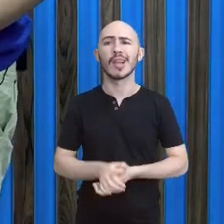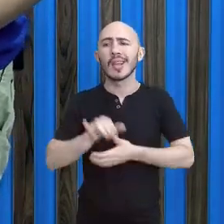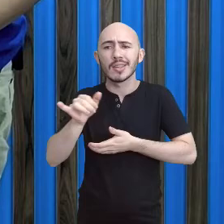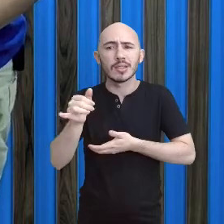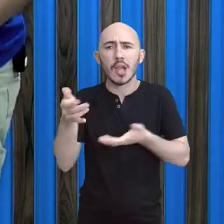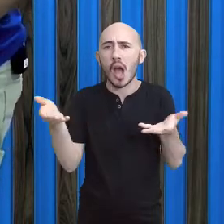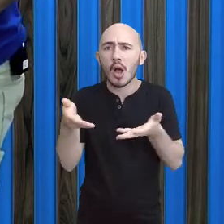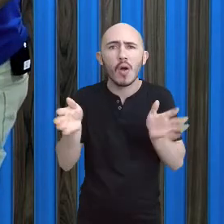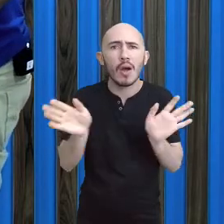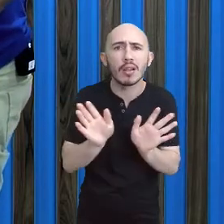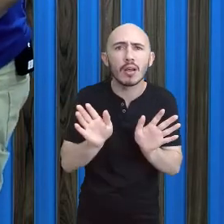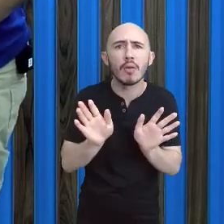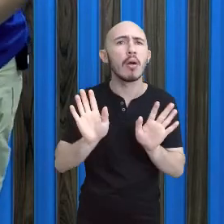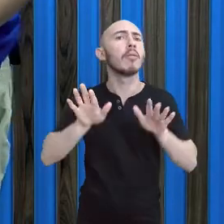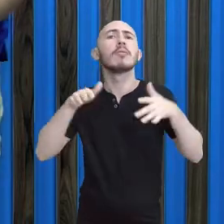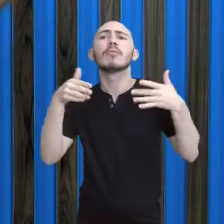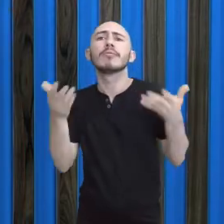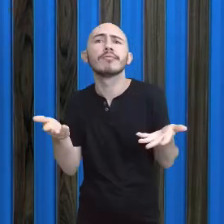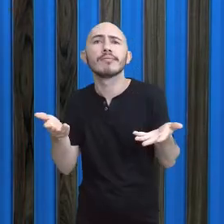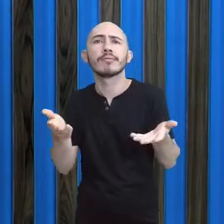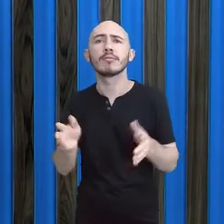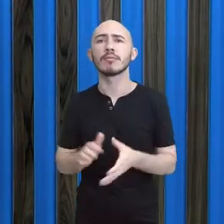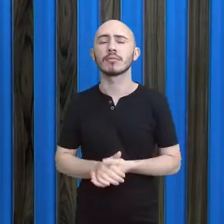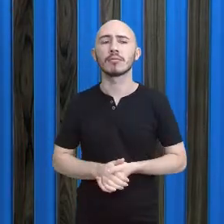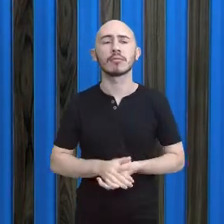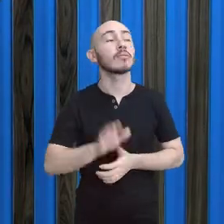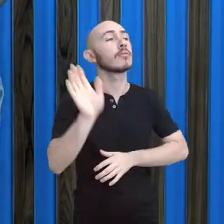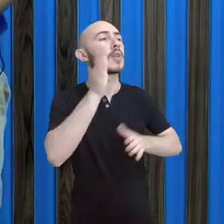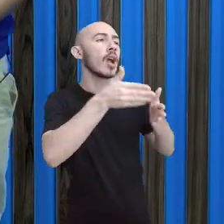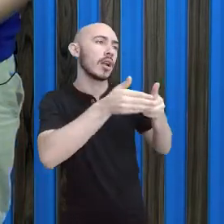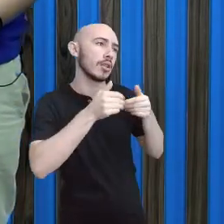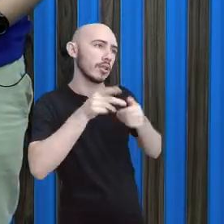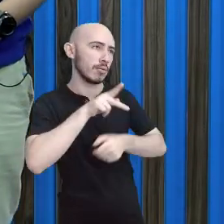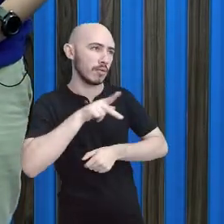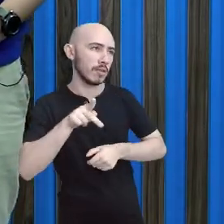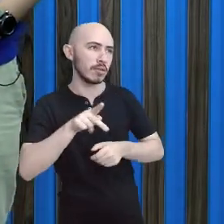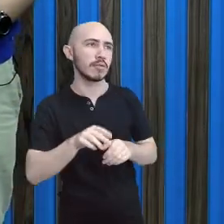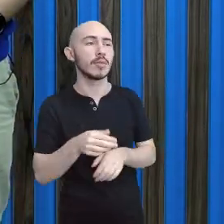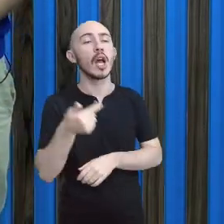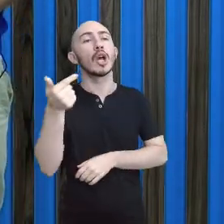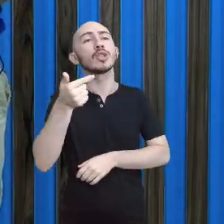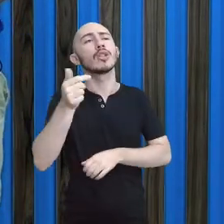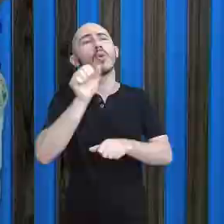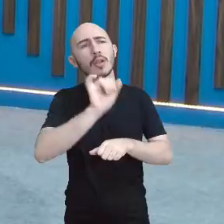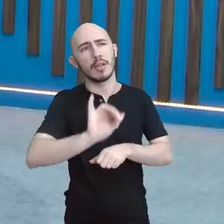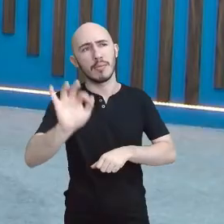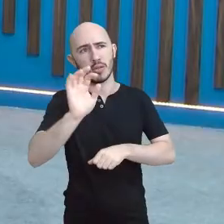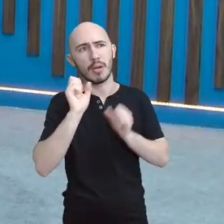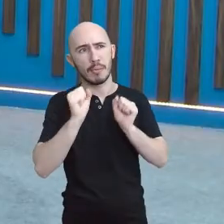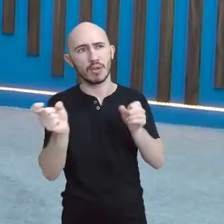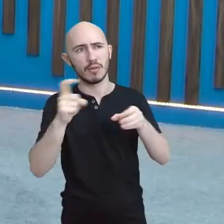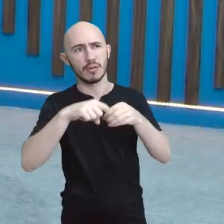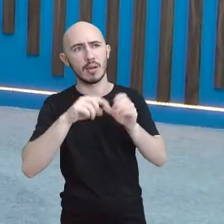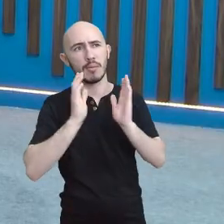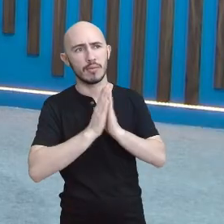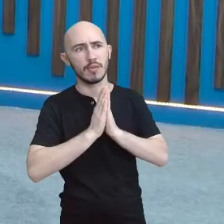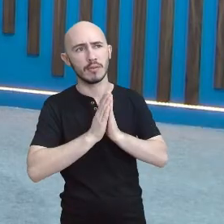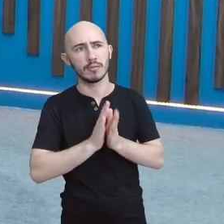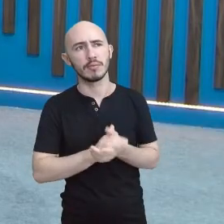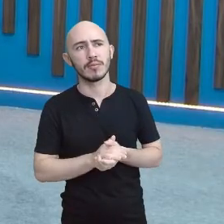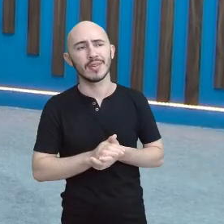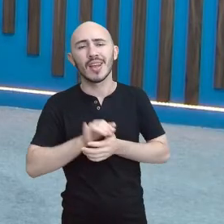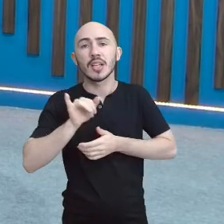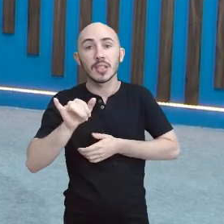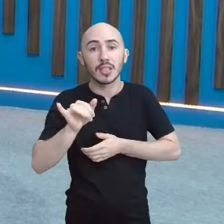agora, quando? Professor, né? sobre essa segunda imagem, essa última imagem que o senhor colocou aí, por favor. Dê uma voltadinha. Isso. Se não, agora